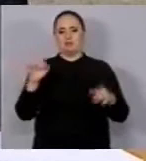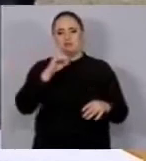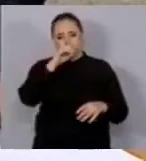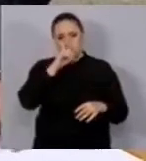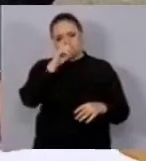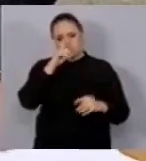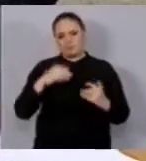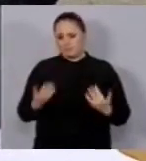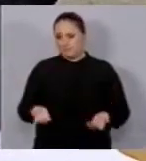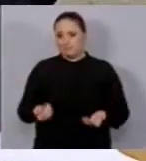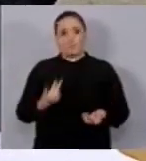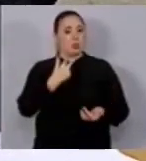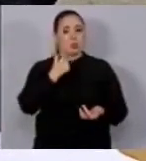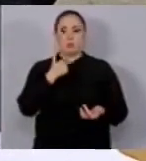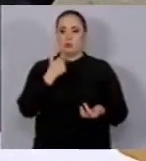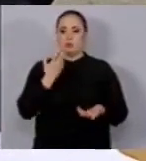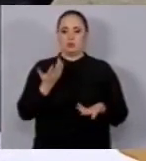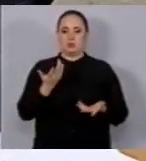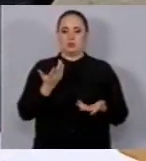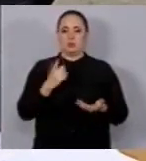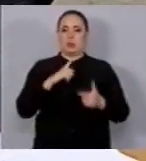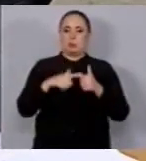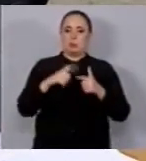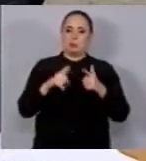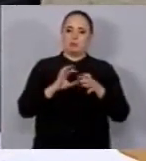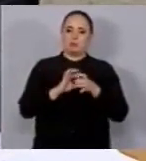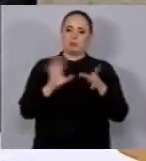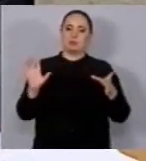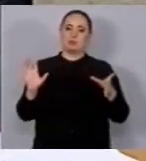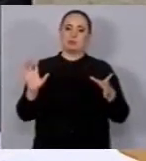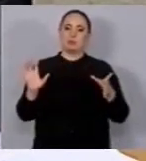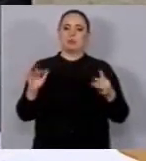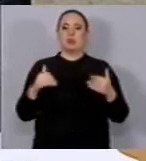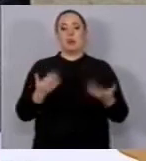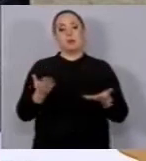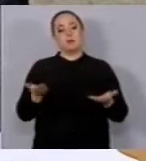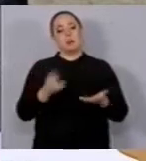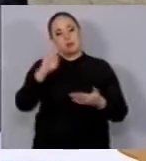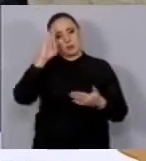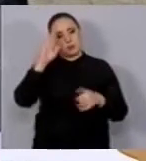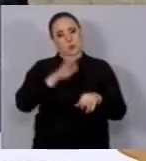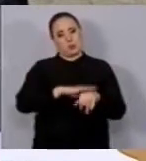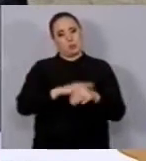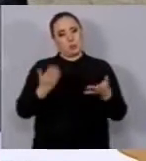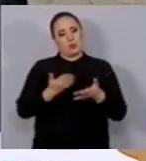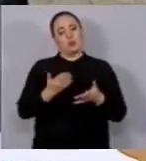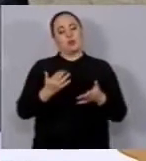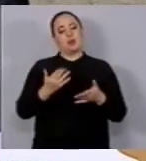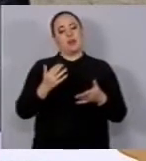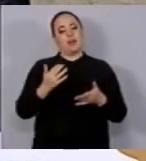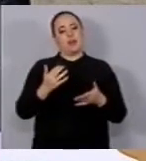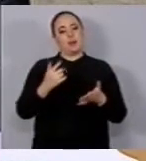O compromisso das instituições, mais ainda em tempos como este, é com a ordem e a